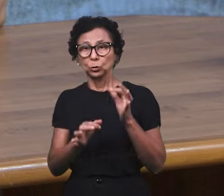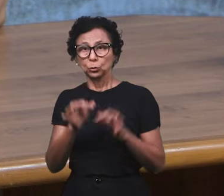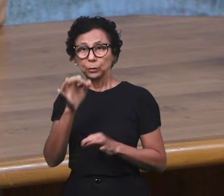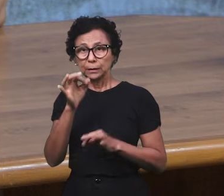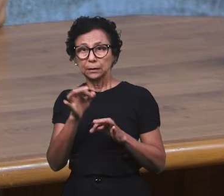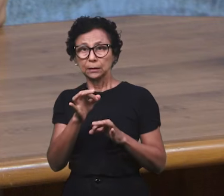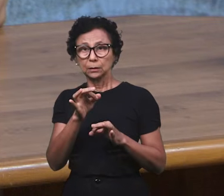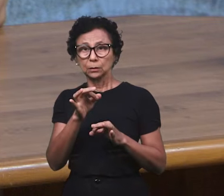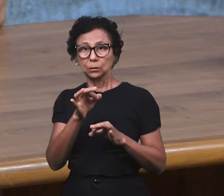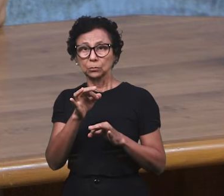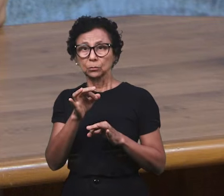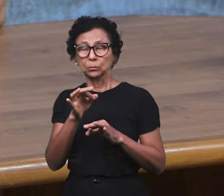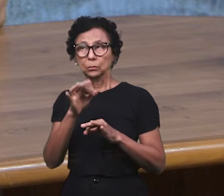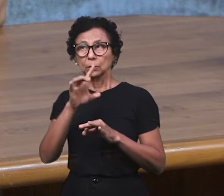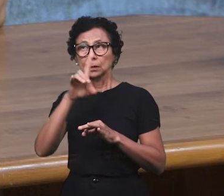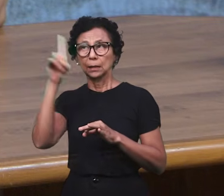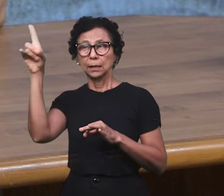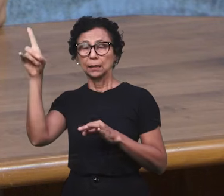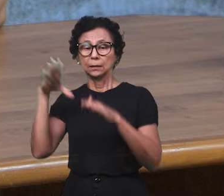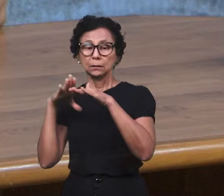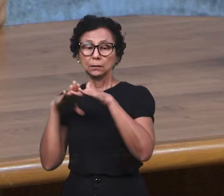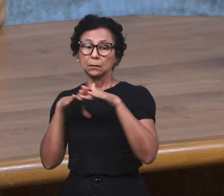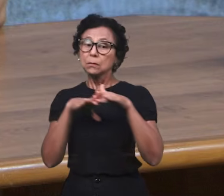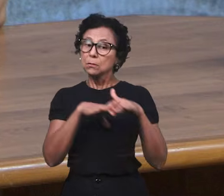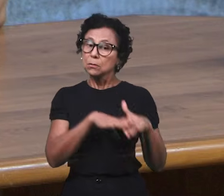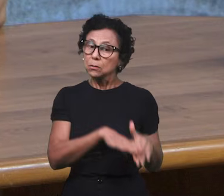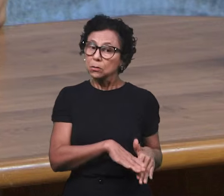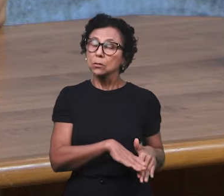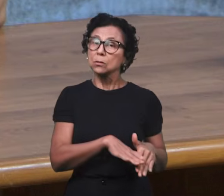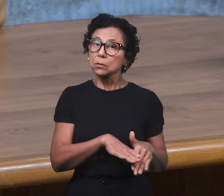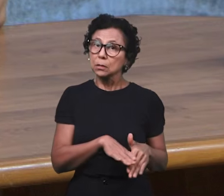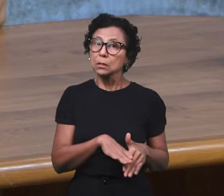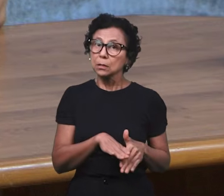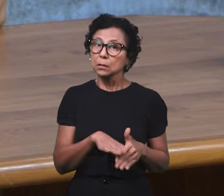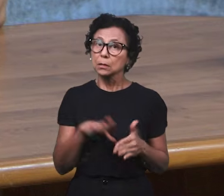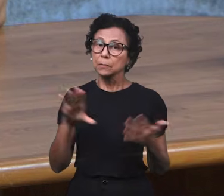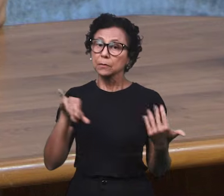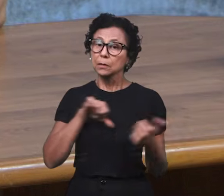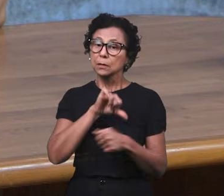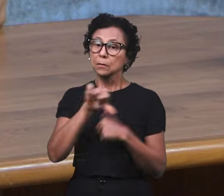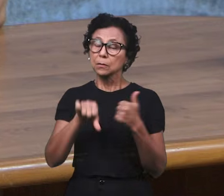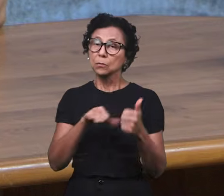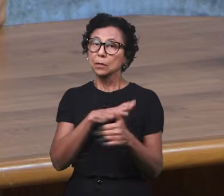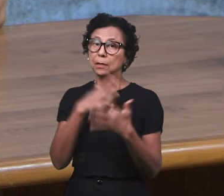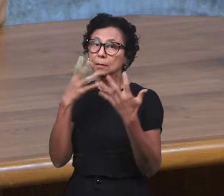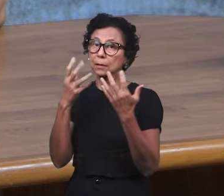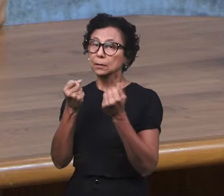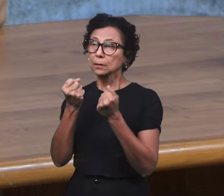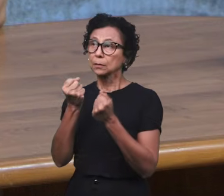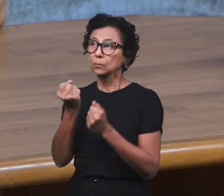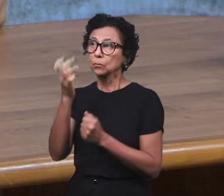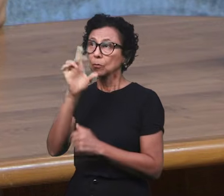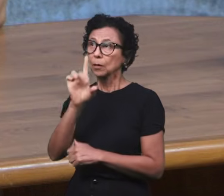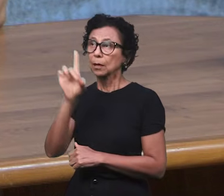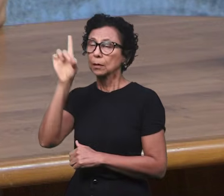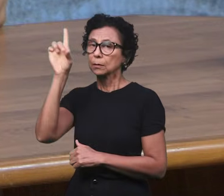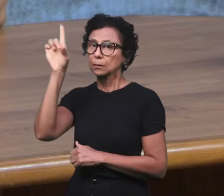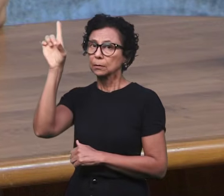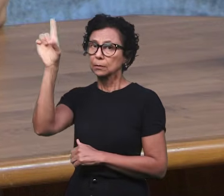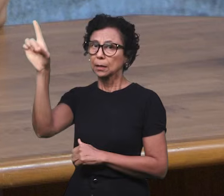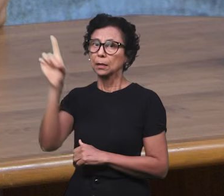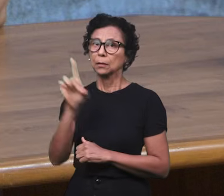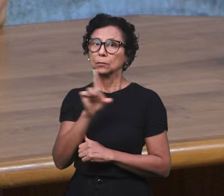vós. Porque em vos convertendo ao Senhor, vossos irmãos